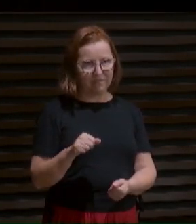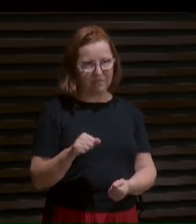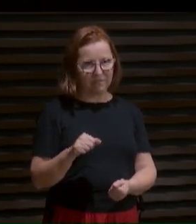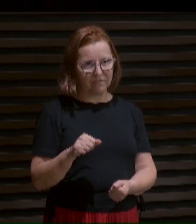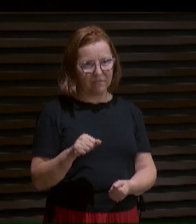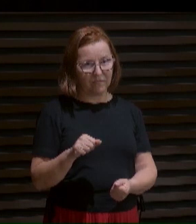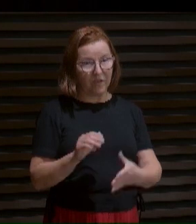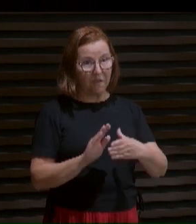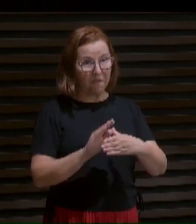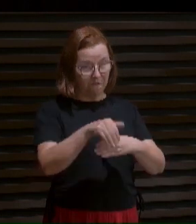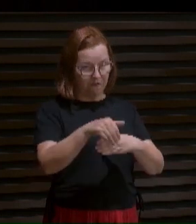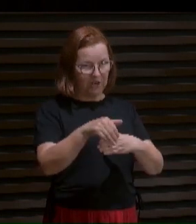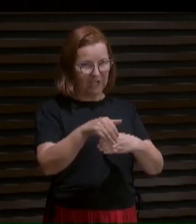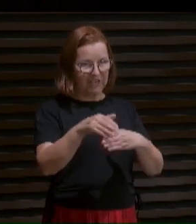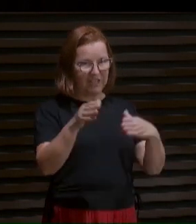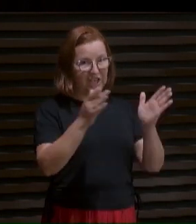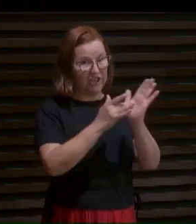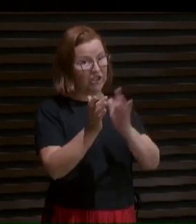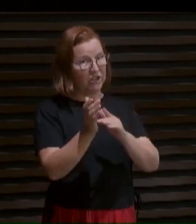fora de Jesus crucificado,